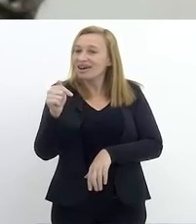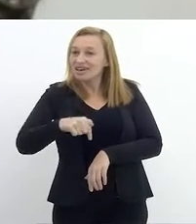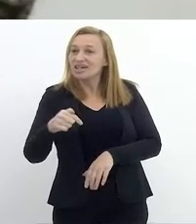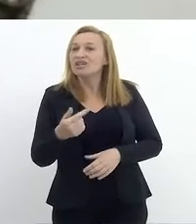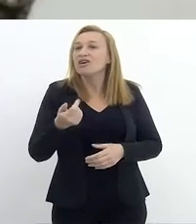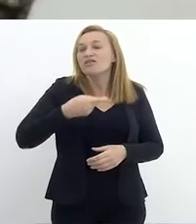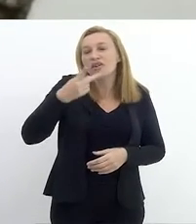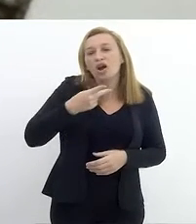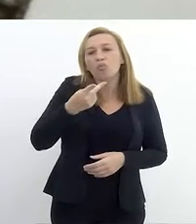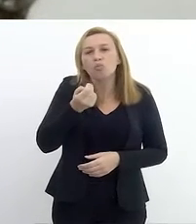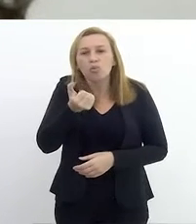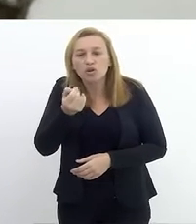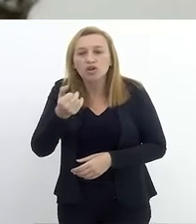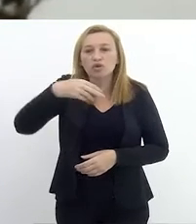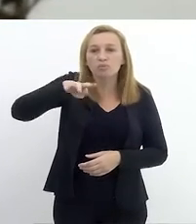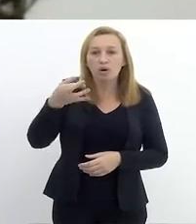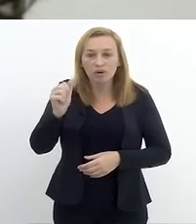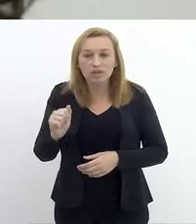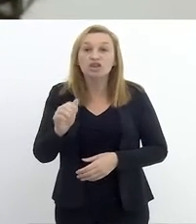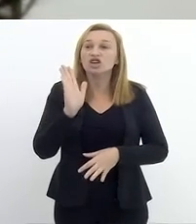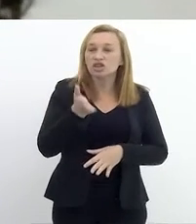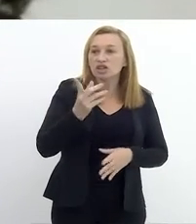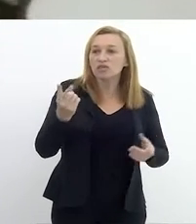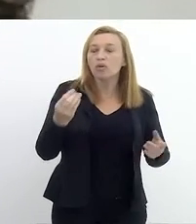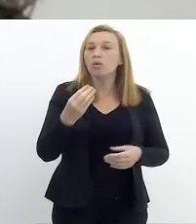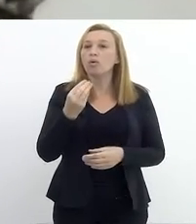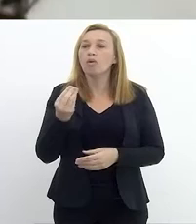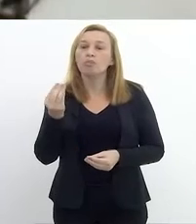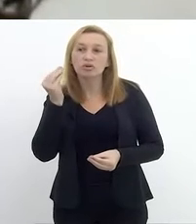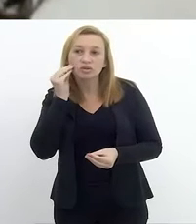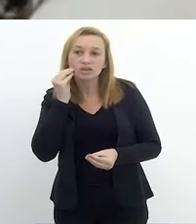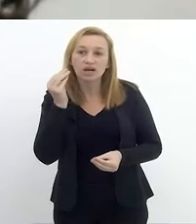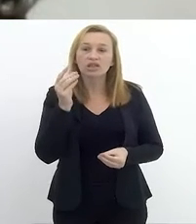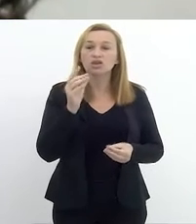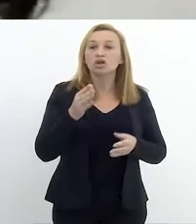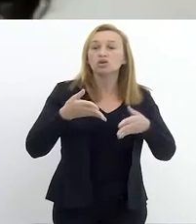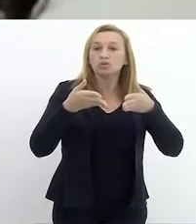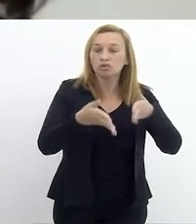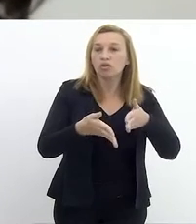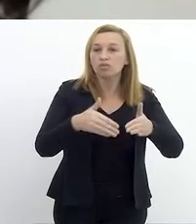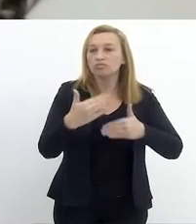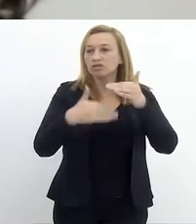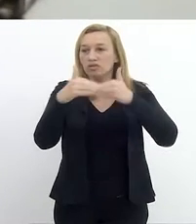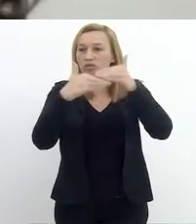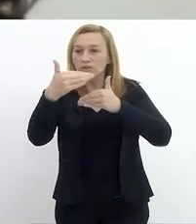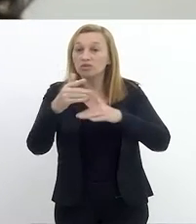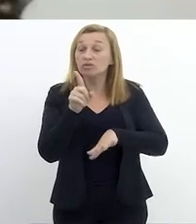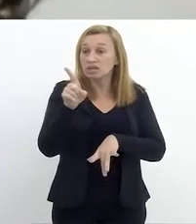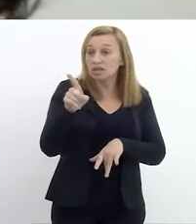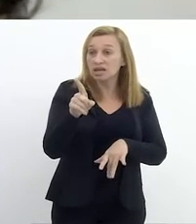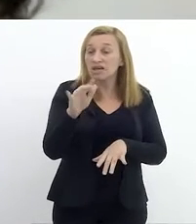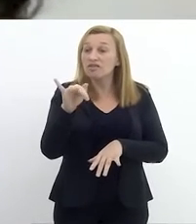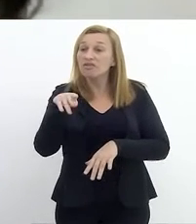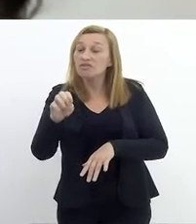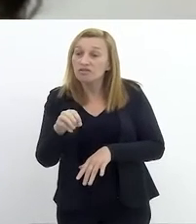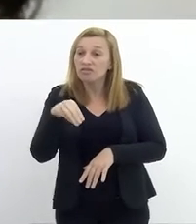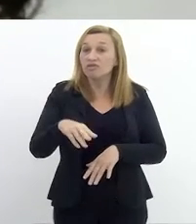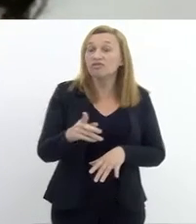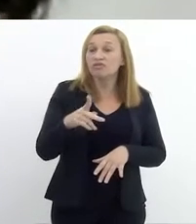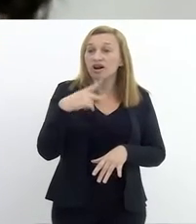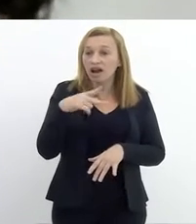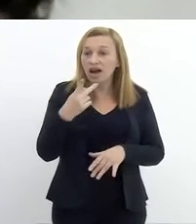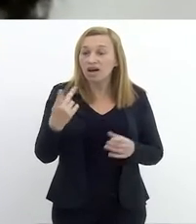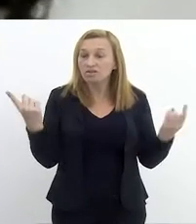desafios que a gente queria conversar aqui. Eu queria que você falasse um pouquinho, Maurício. A gente já teve a oportunidade de, no Fórum Desenvolvimento, ouvir algumas vezes